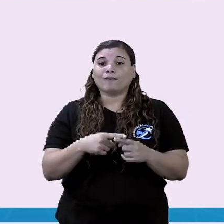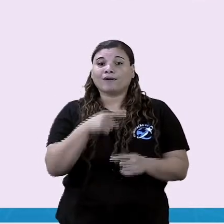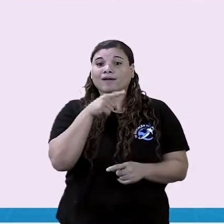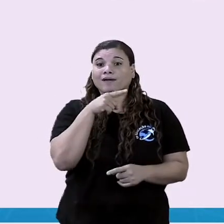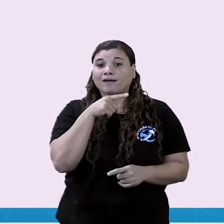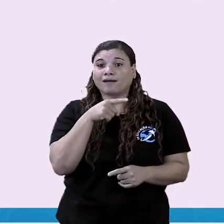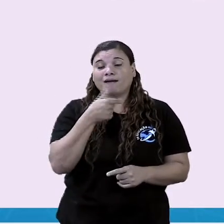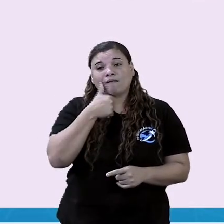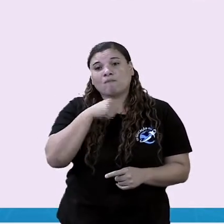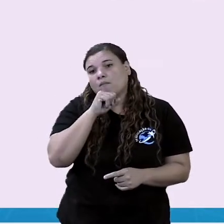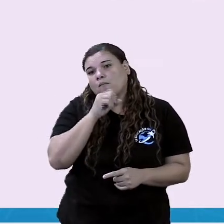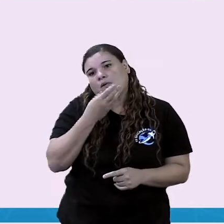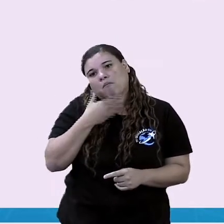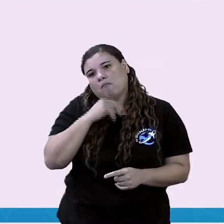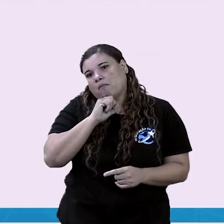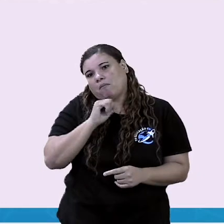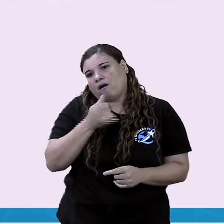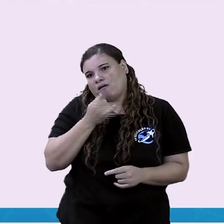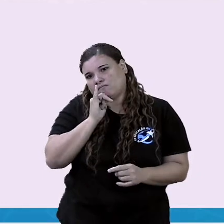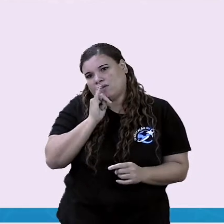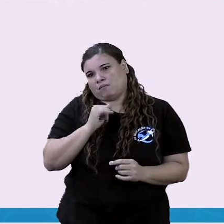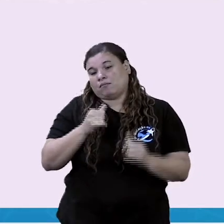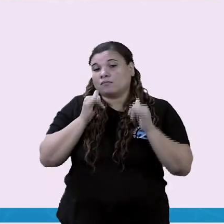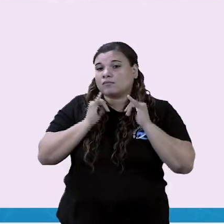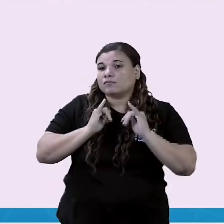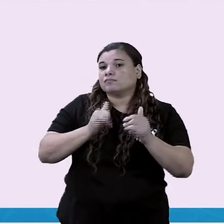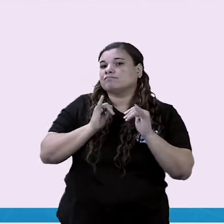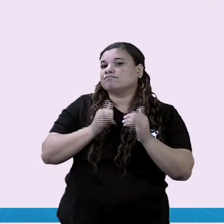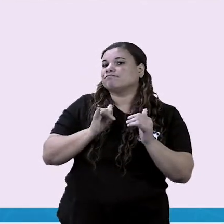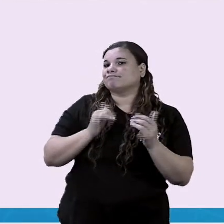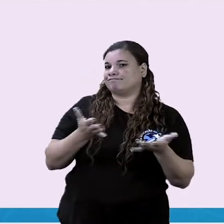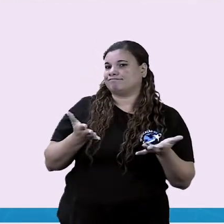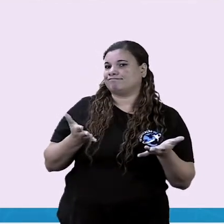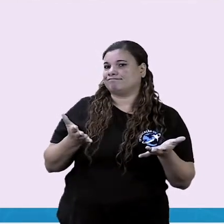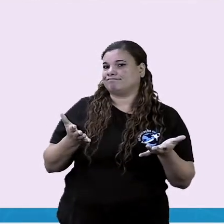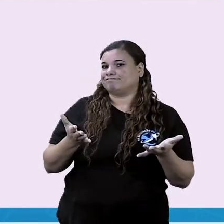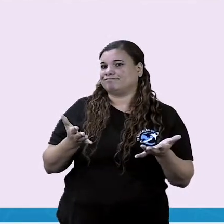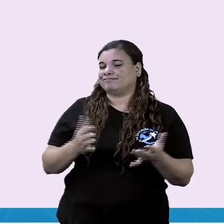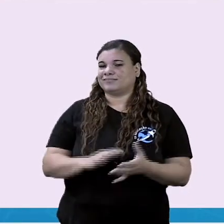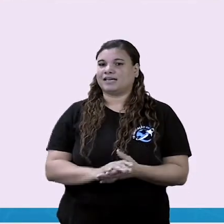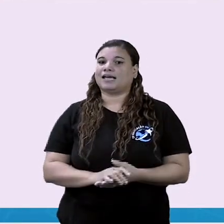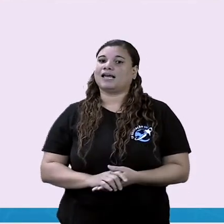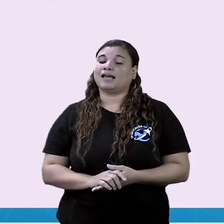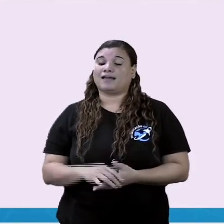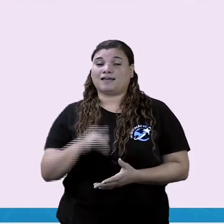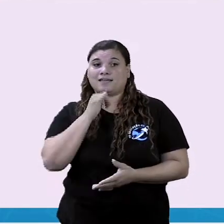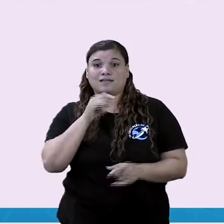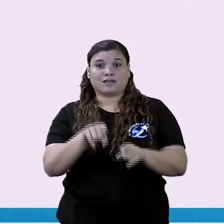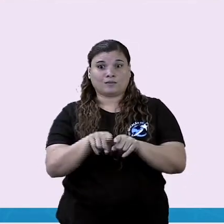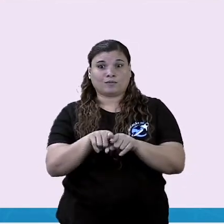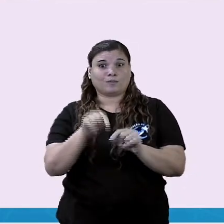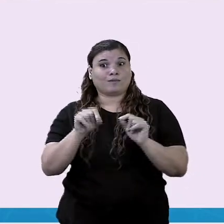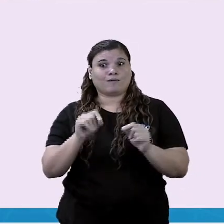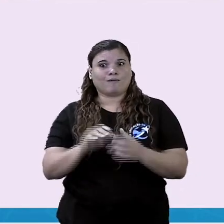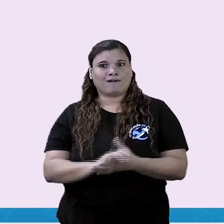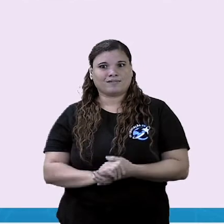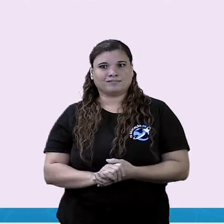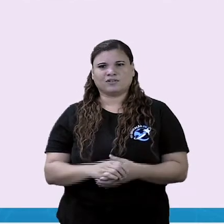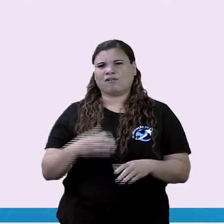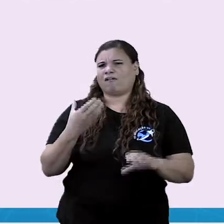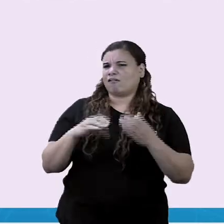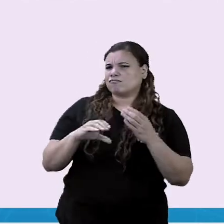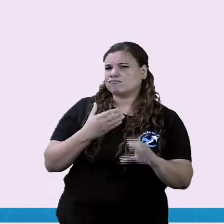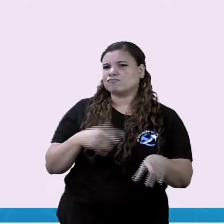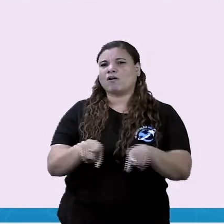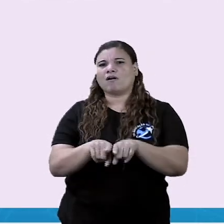mesmo? Então, cantigas, lendas, são fontes orais. E as